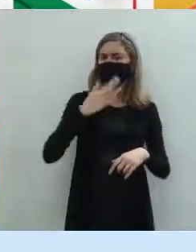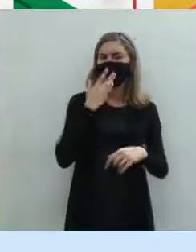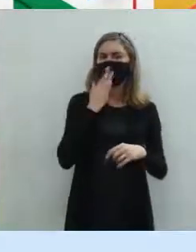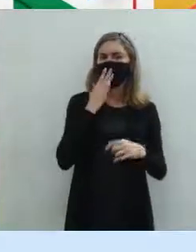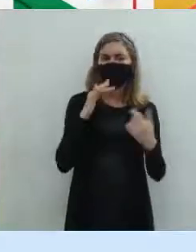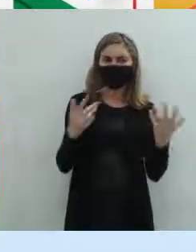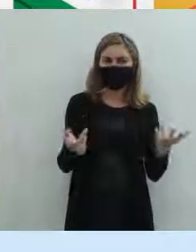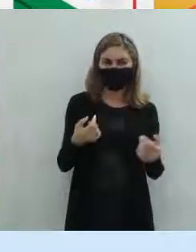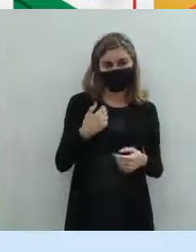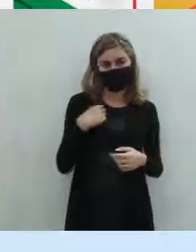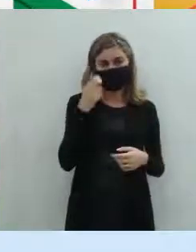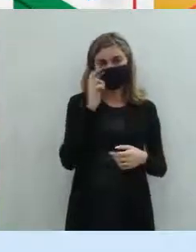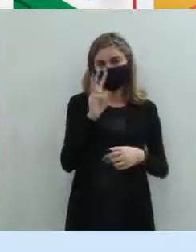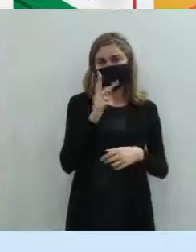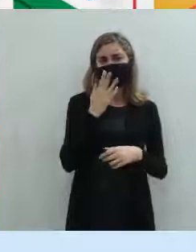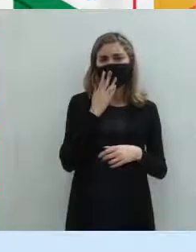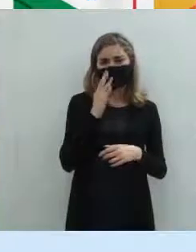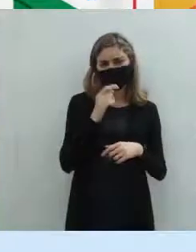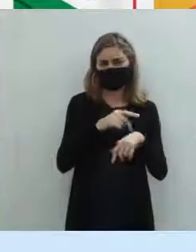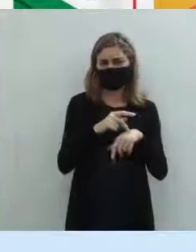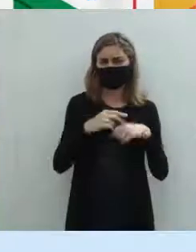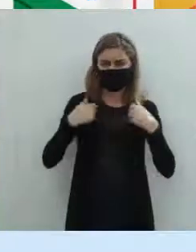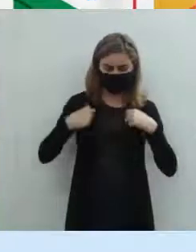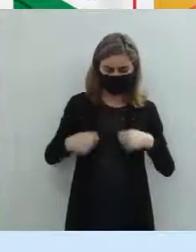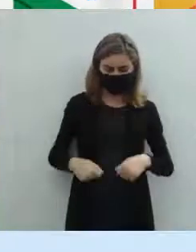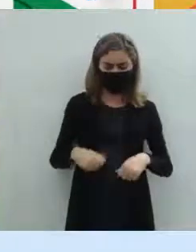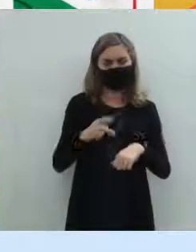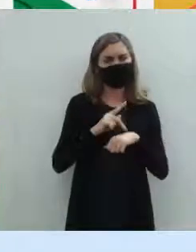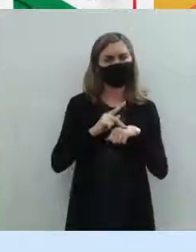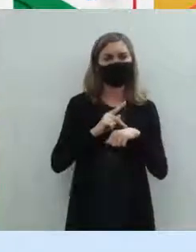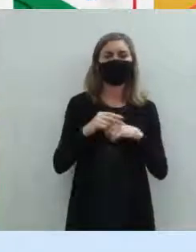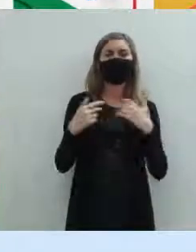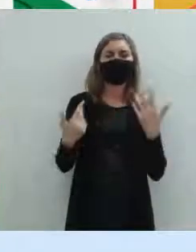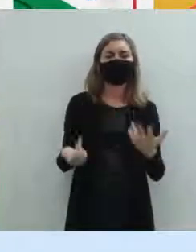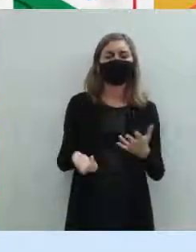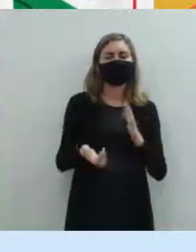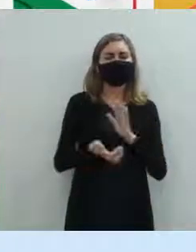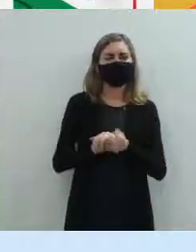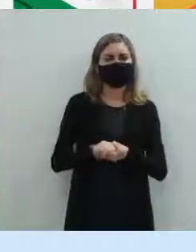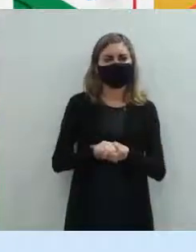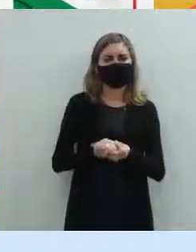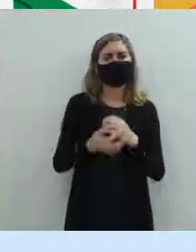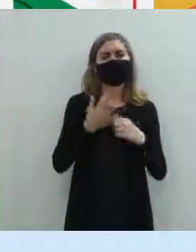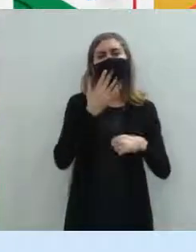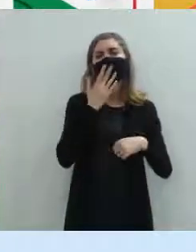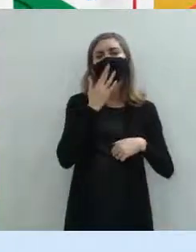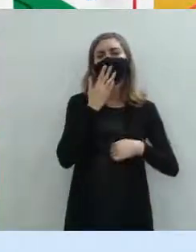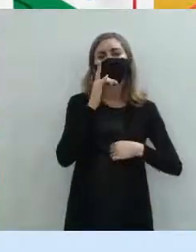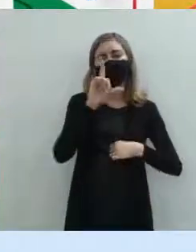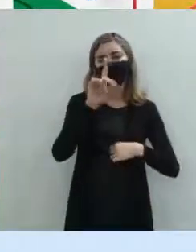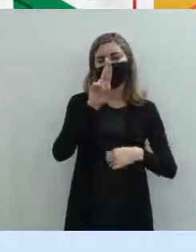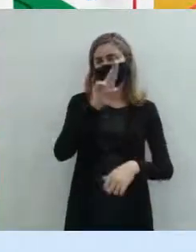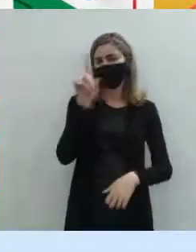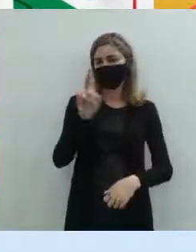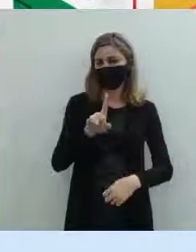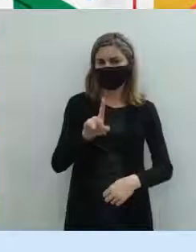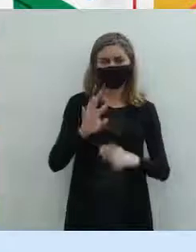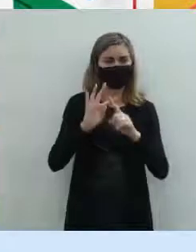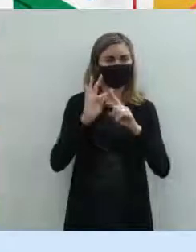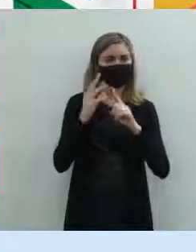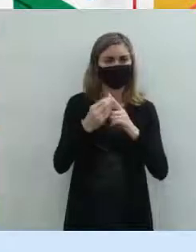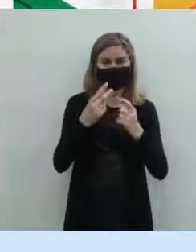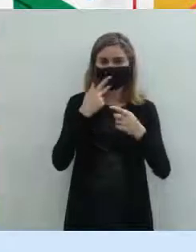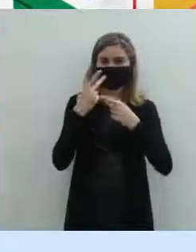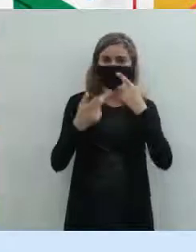preto como cor? A gente veste roupa preta? E aí? Gente, eu estou falando de cor luz, fisicamente